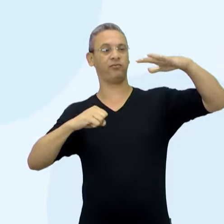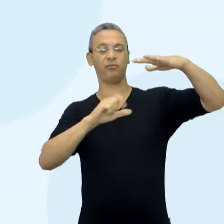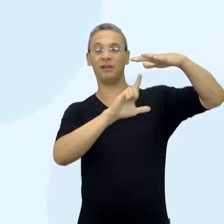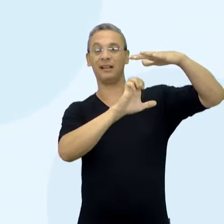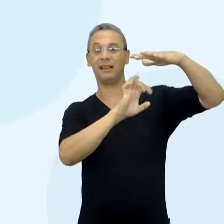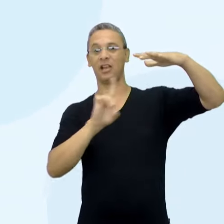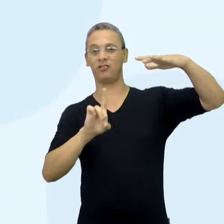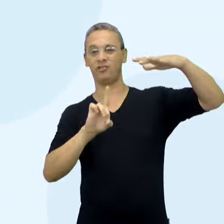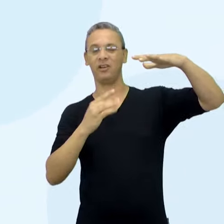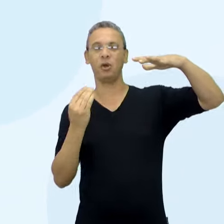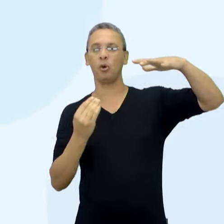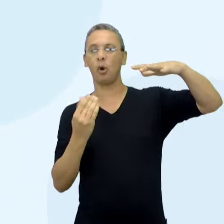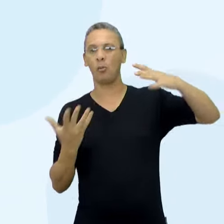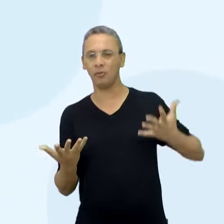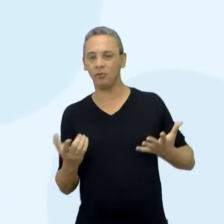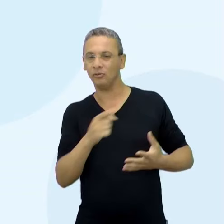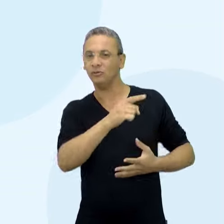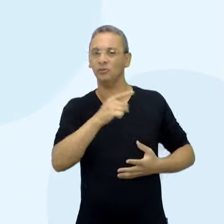você